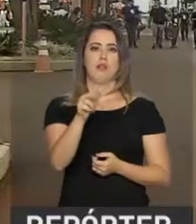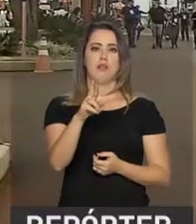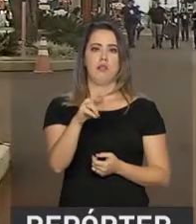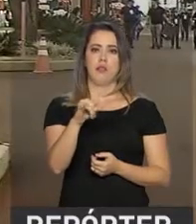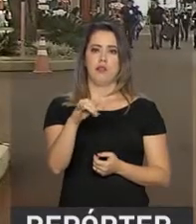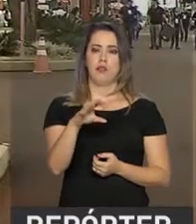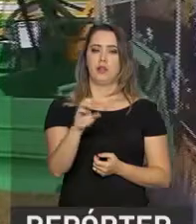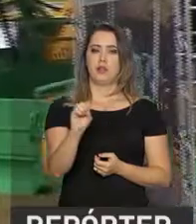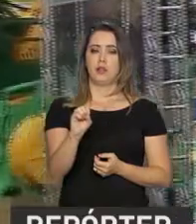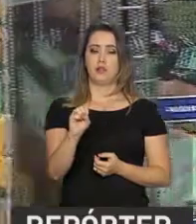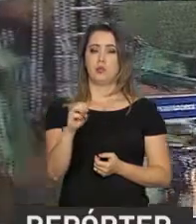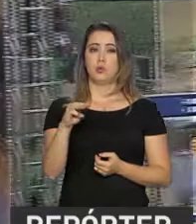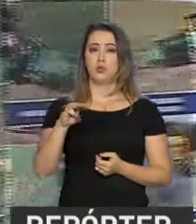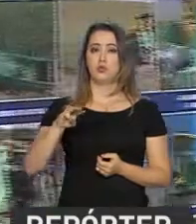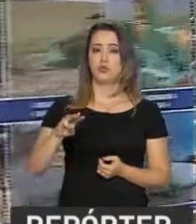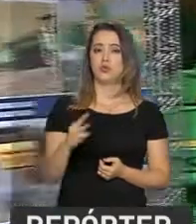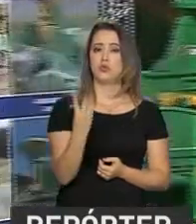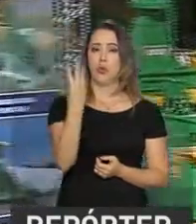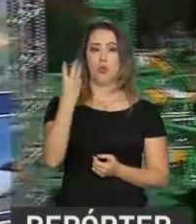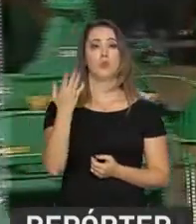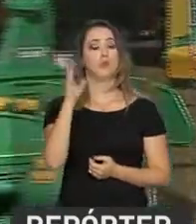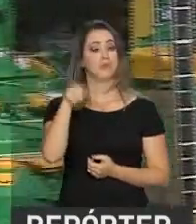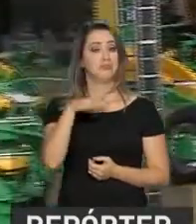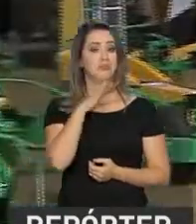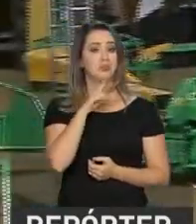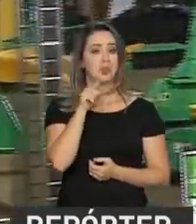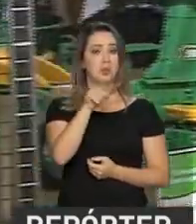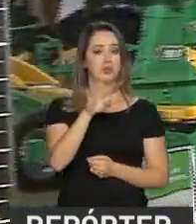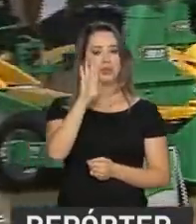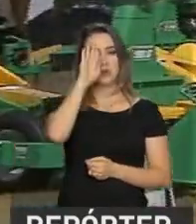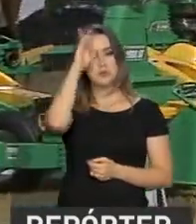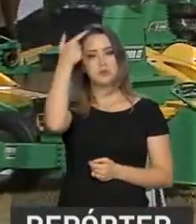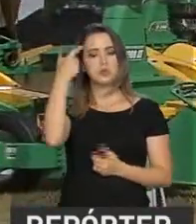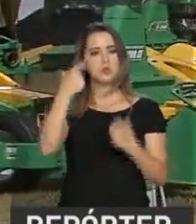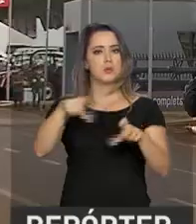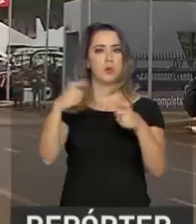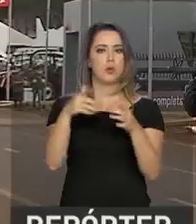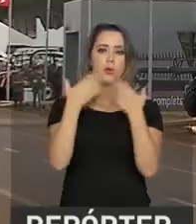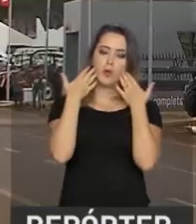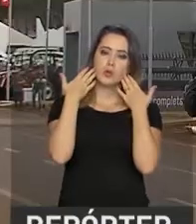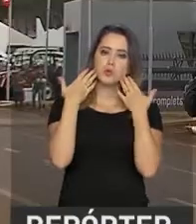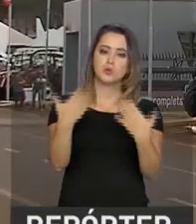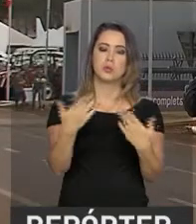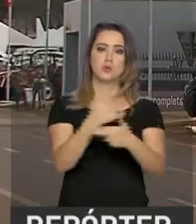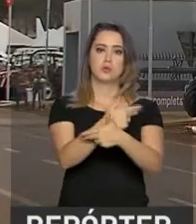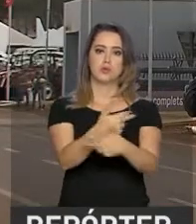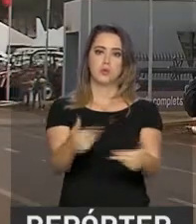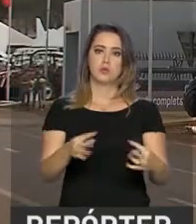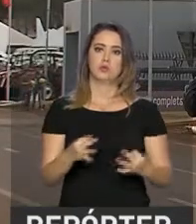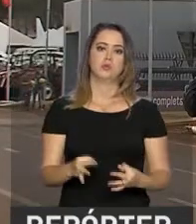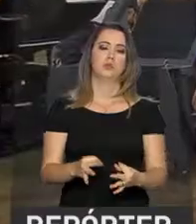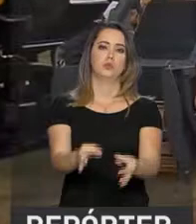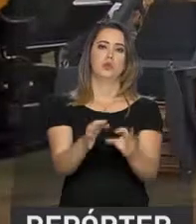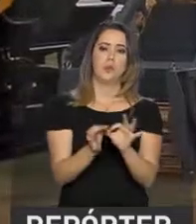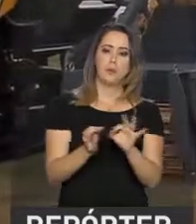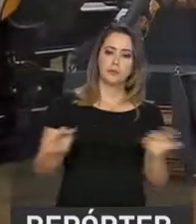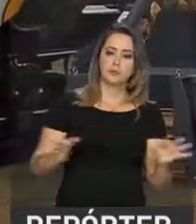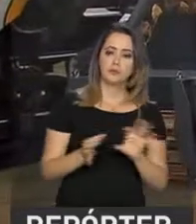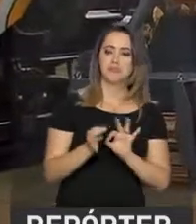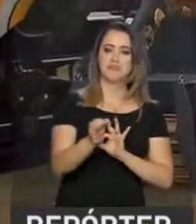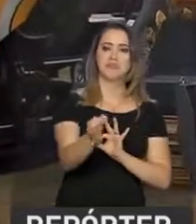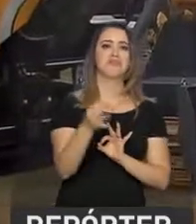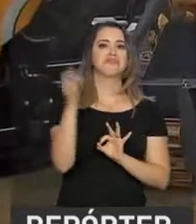considerada a principal mostra tecnológica deste tipo na América Latina. Uma estrutura de 400 mil metros quadrados que é uma